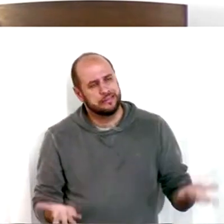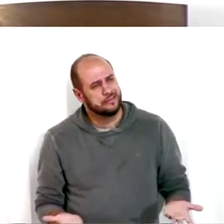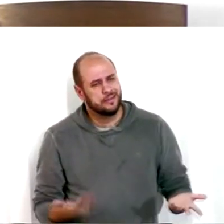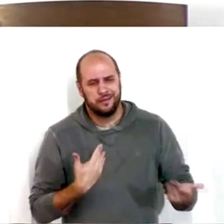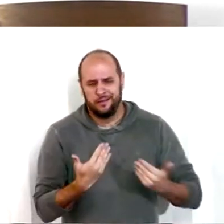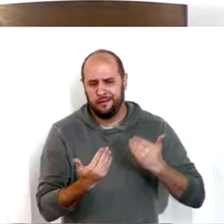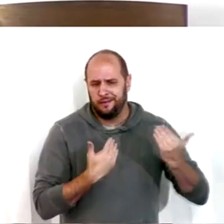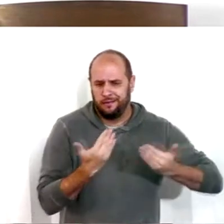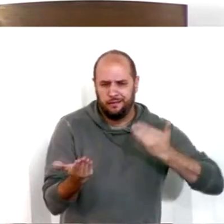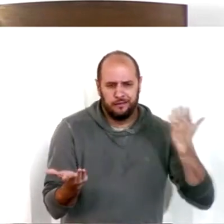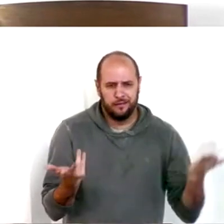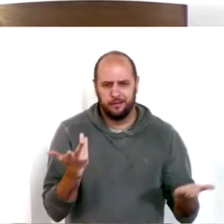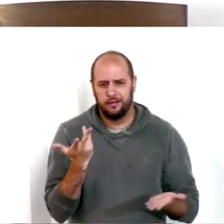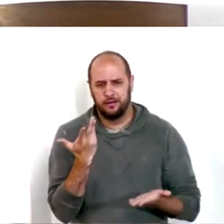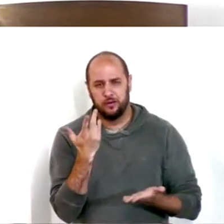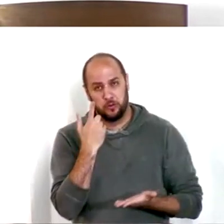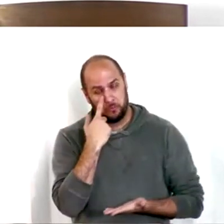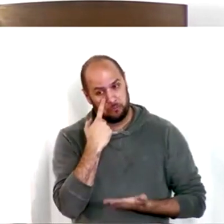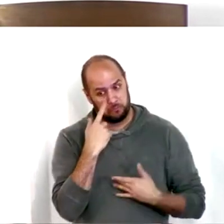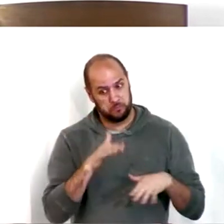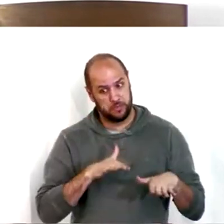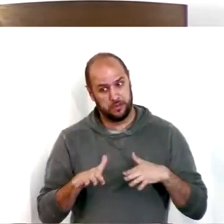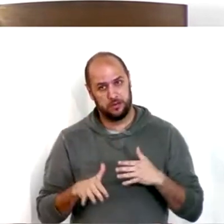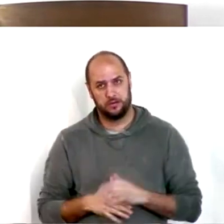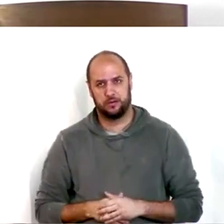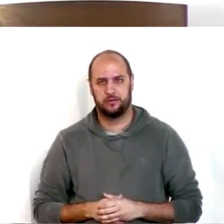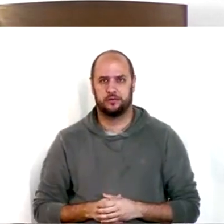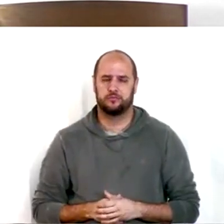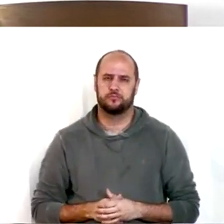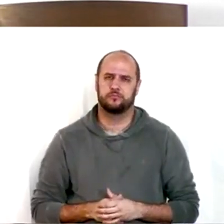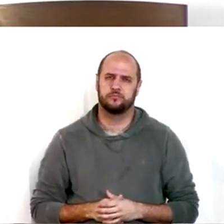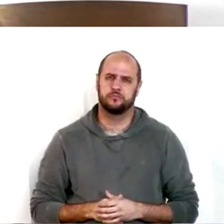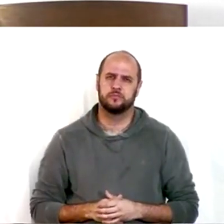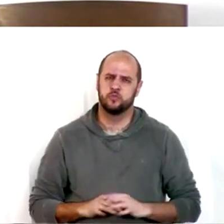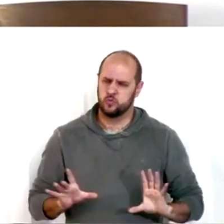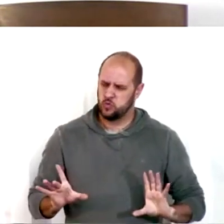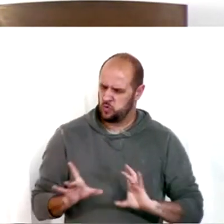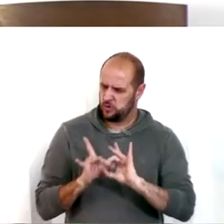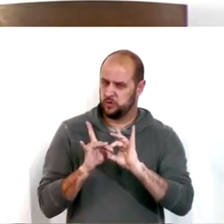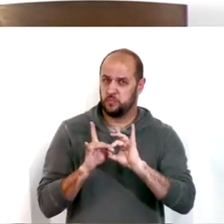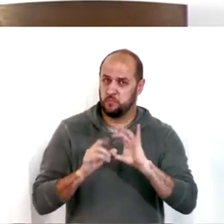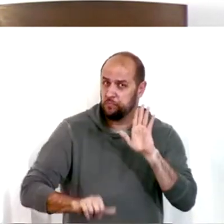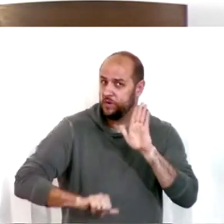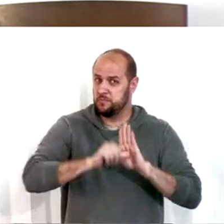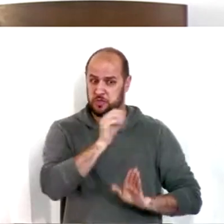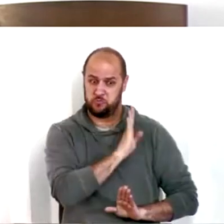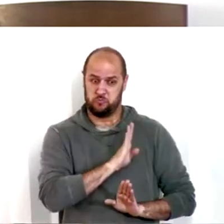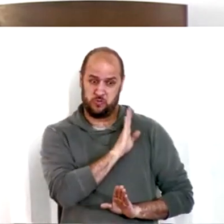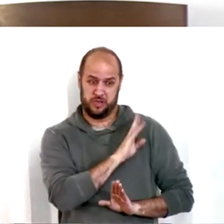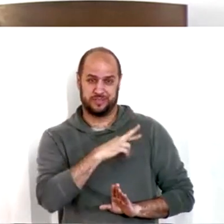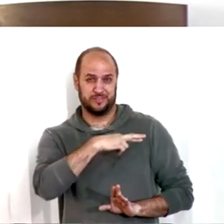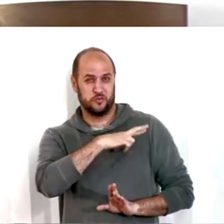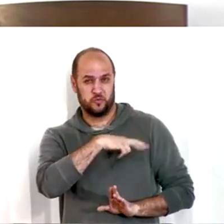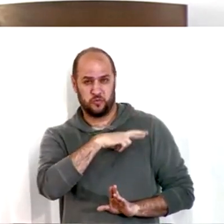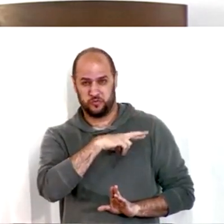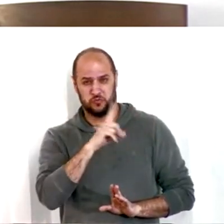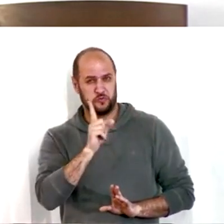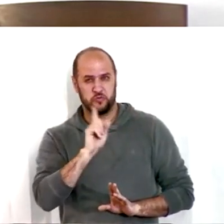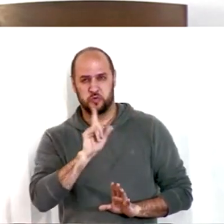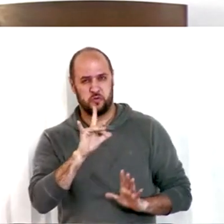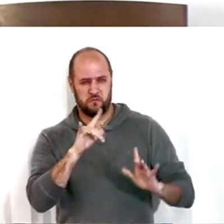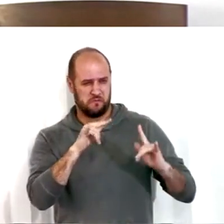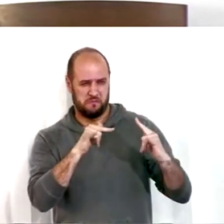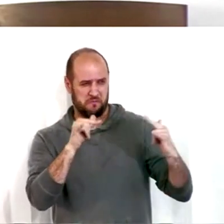então este relacionamento está em perigo. O que uniu primariamente Boaz e Ruth não foi isso, mas foi